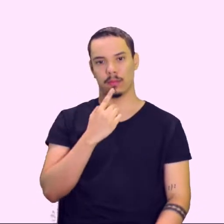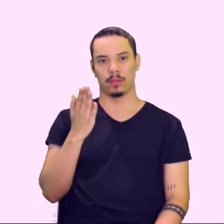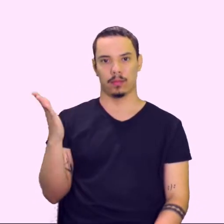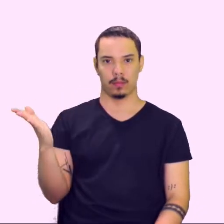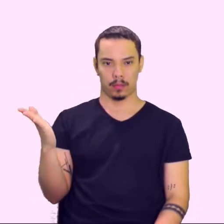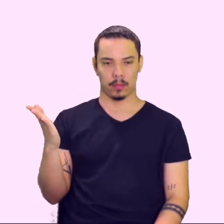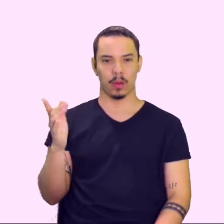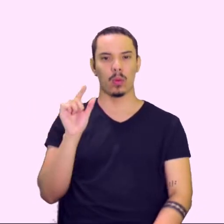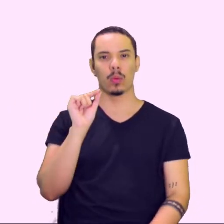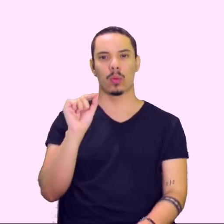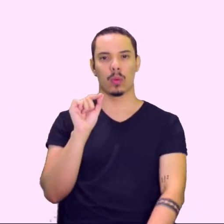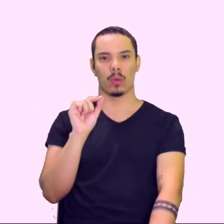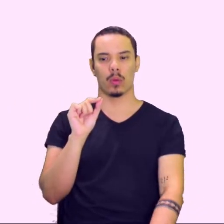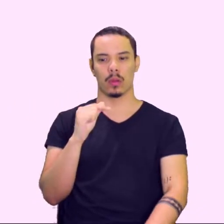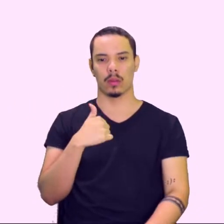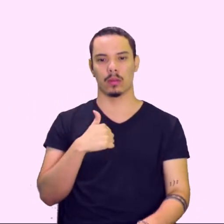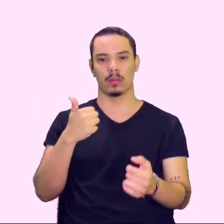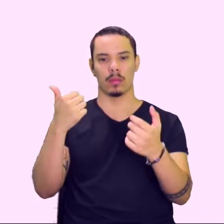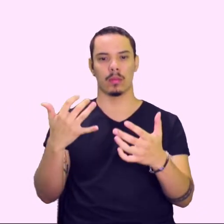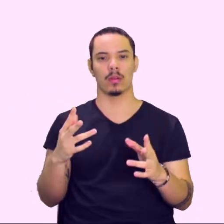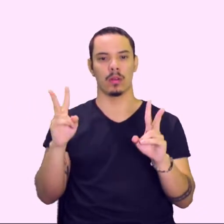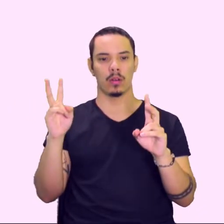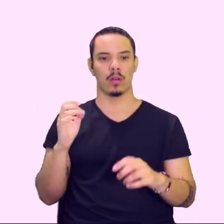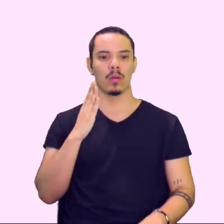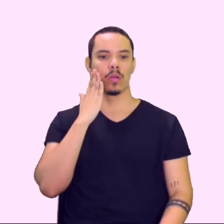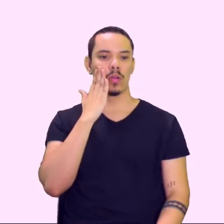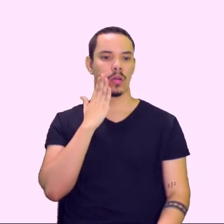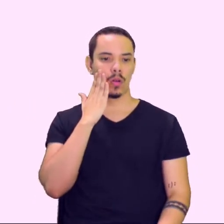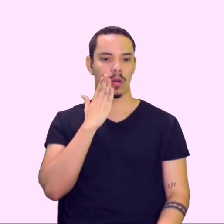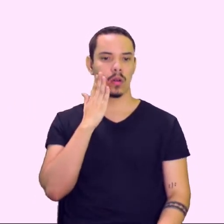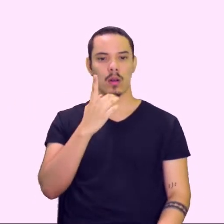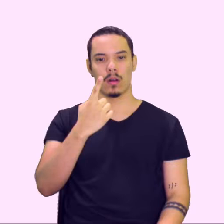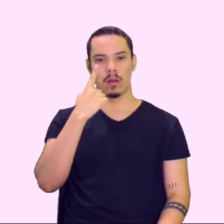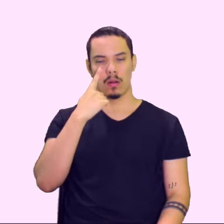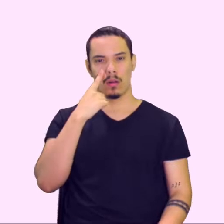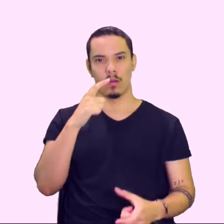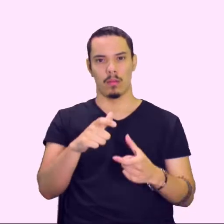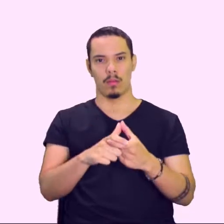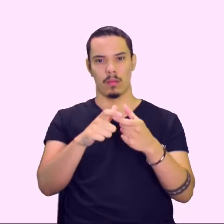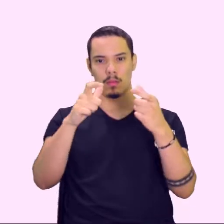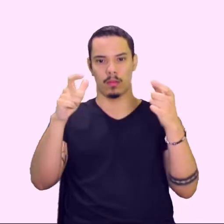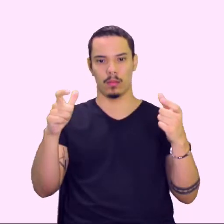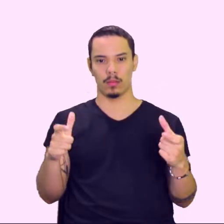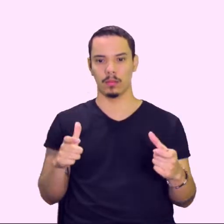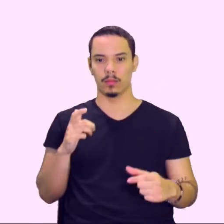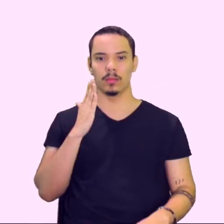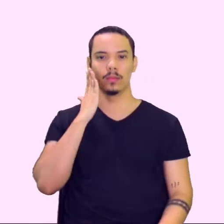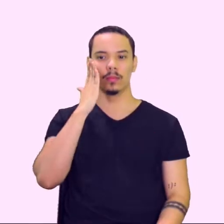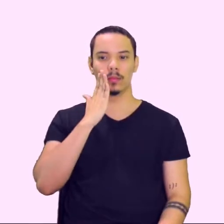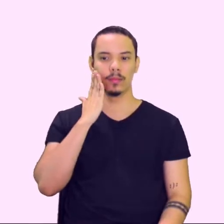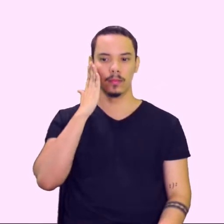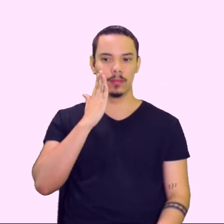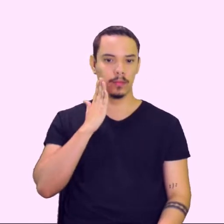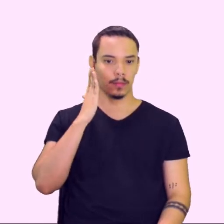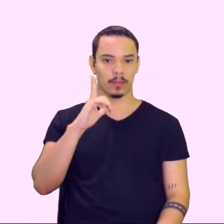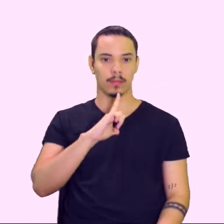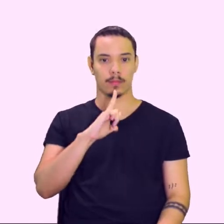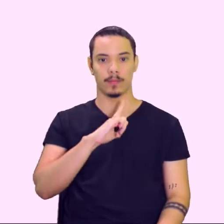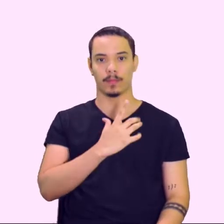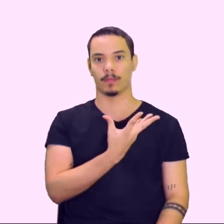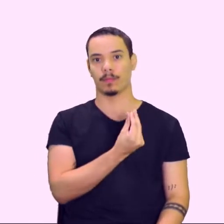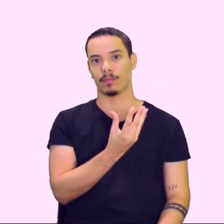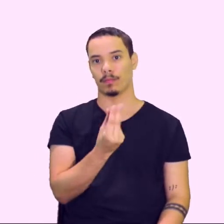Olha só, eu falei da questão rosa, né, o Rogério? Olha só o impacto ambiental rosa,